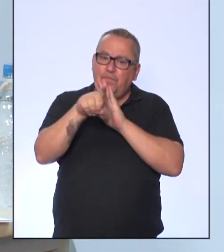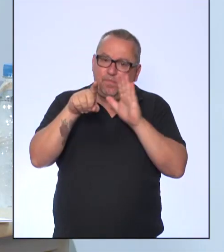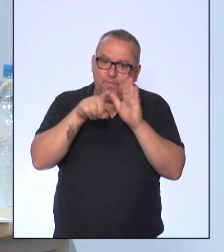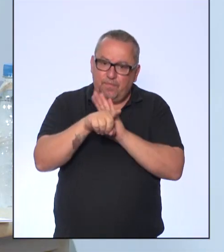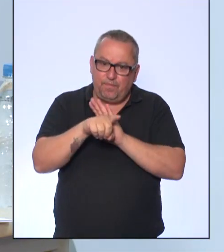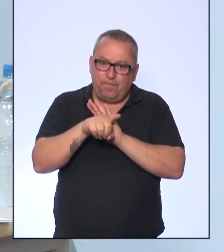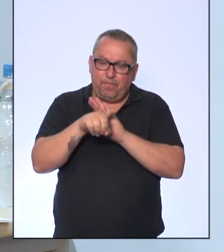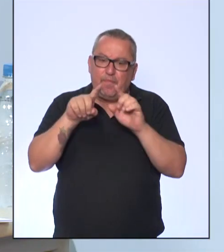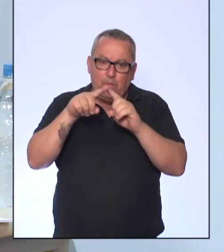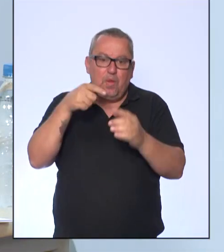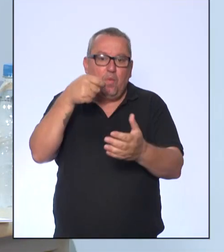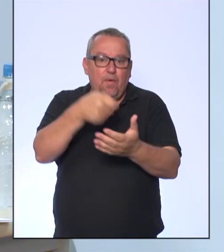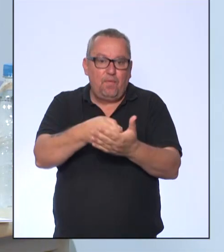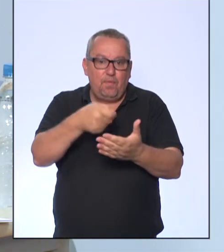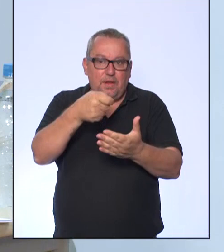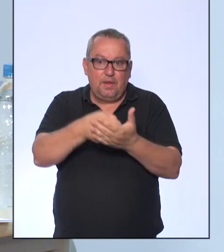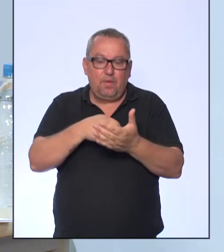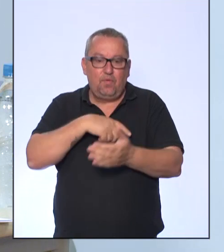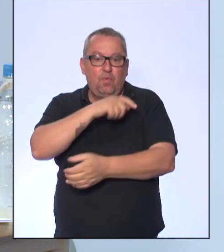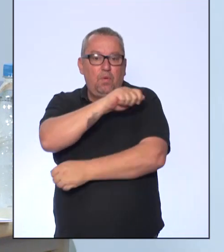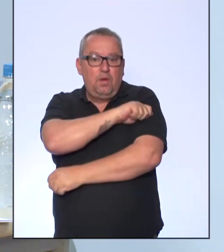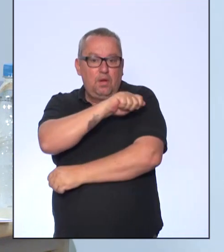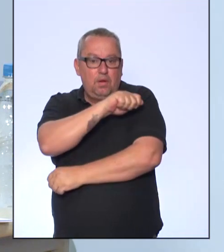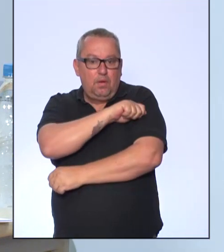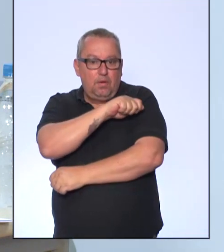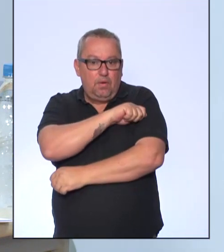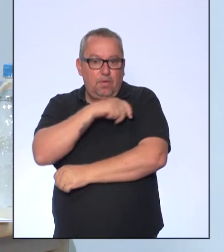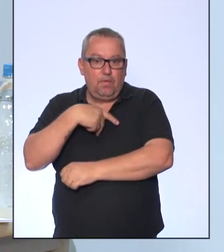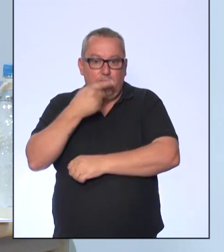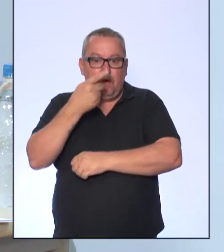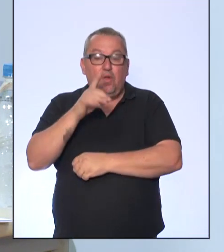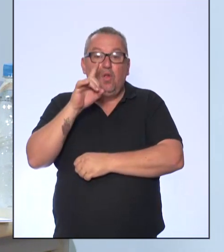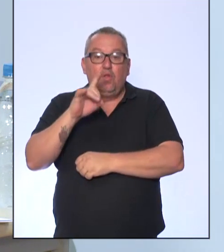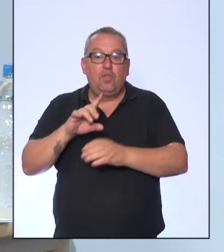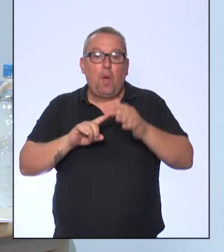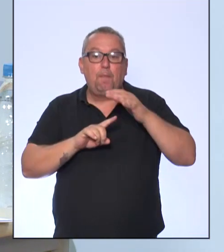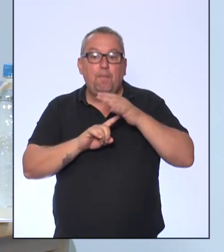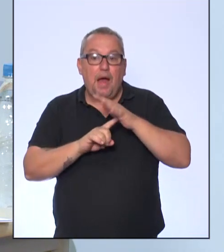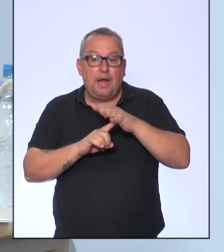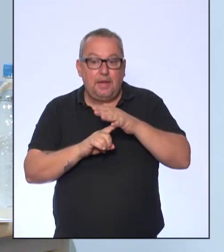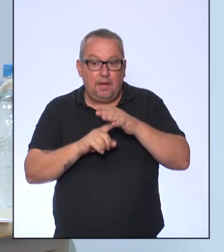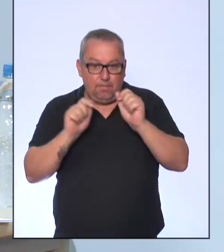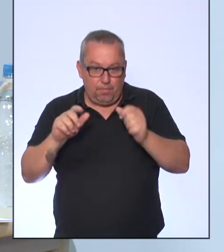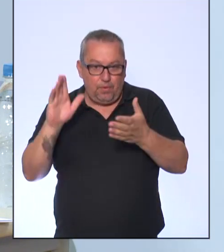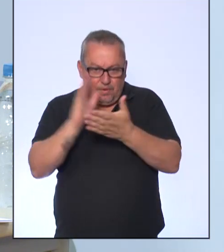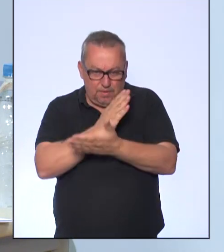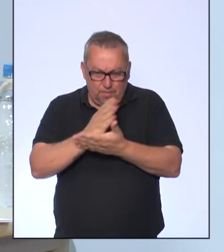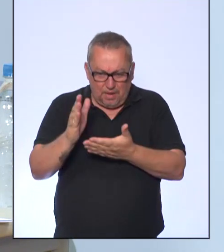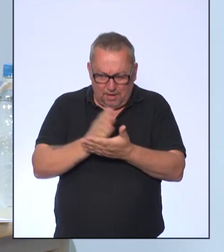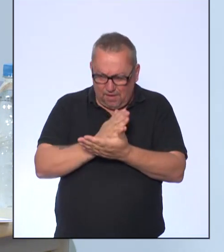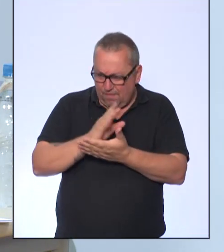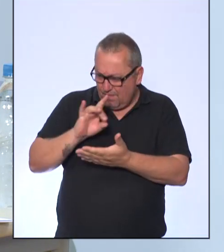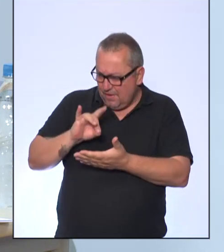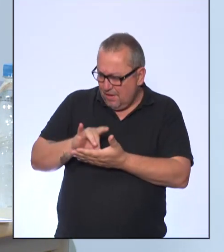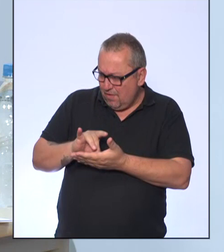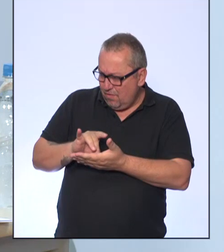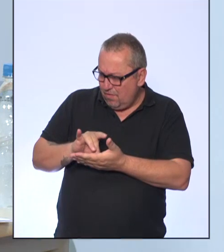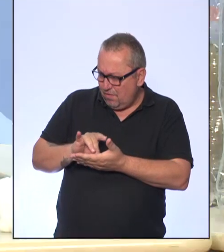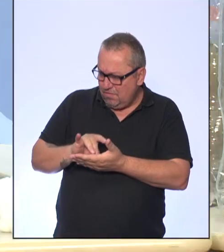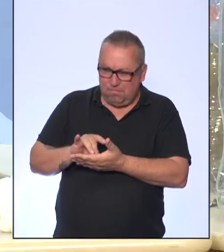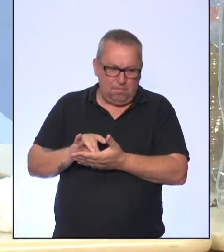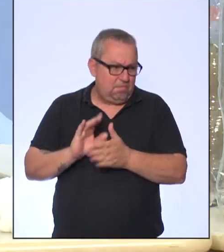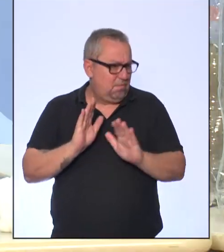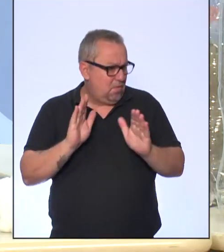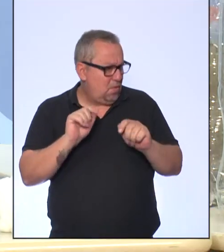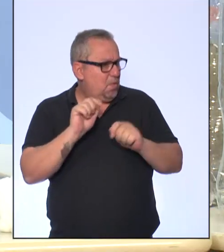uma afirmação, né, de um aluno afirmando que somente máquinas podem separar. Isso é verdade? Não, a